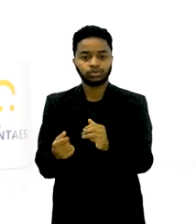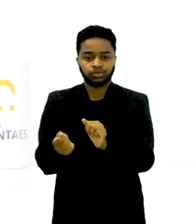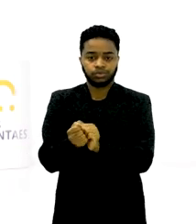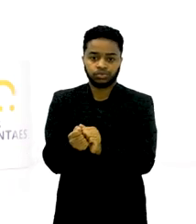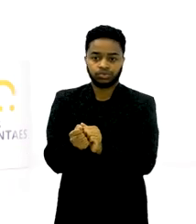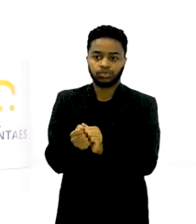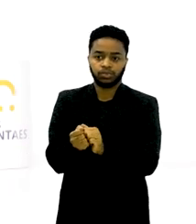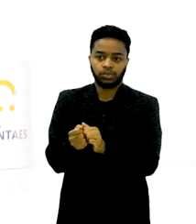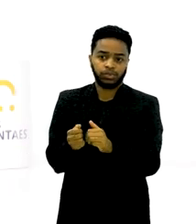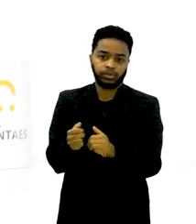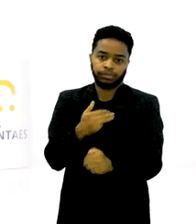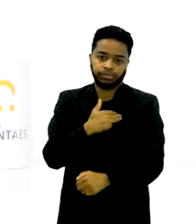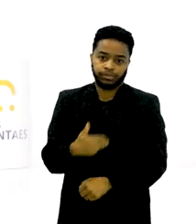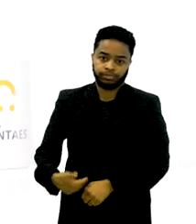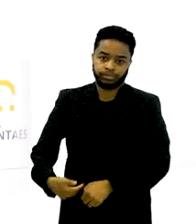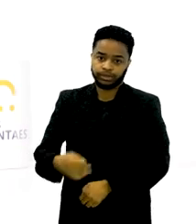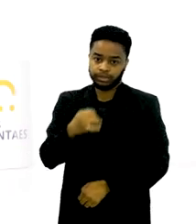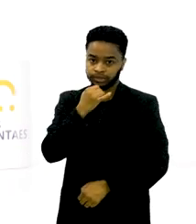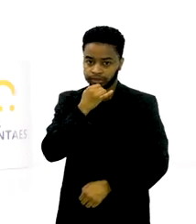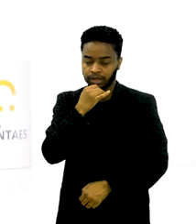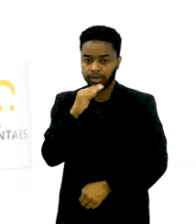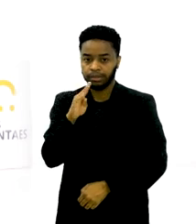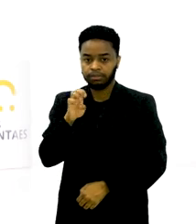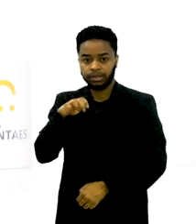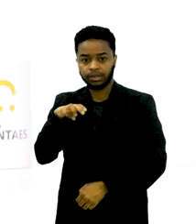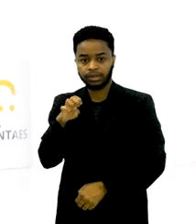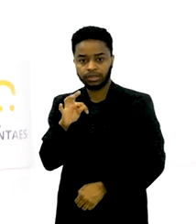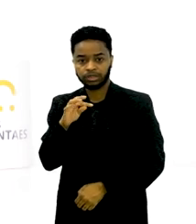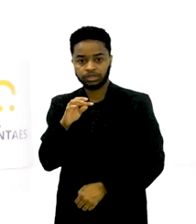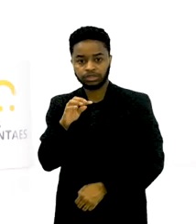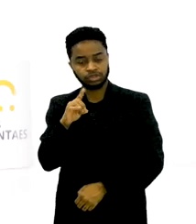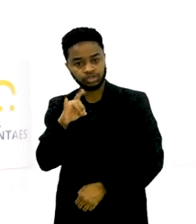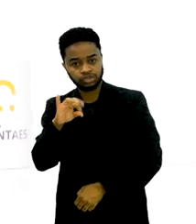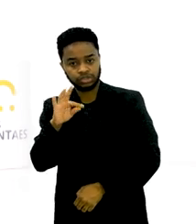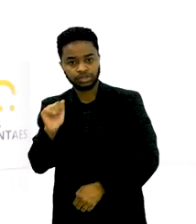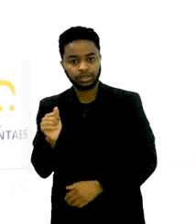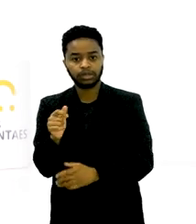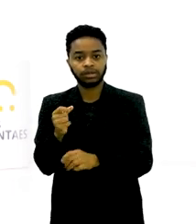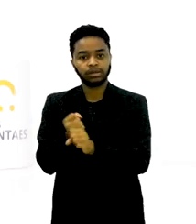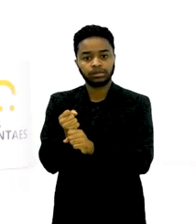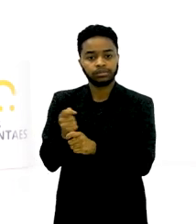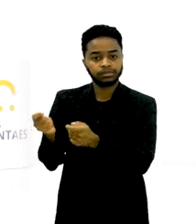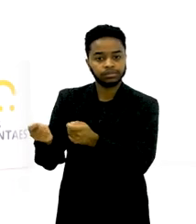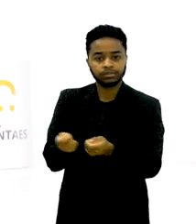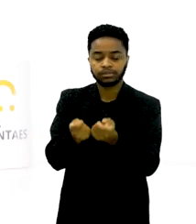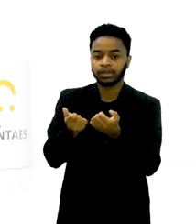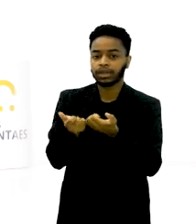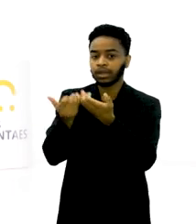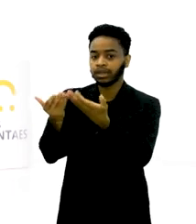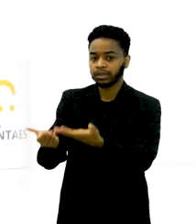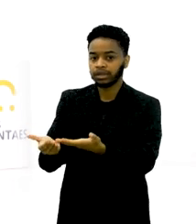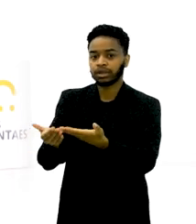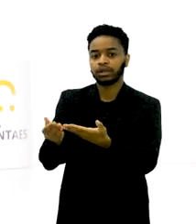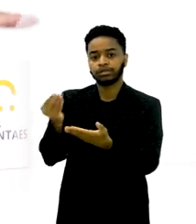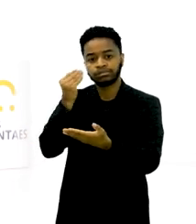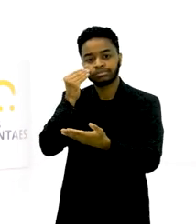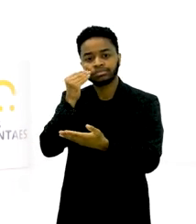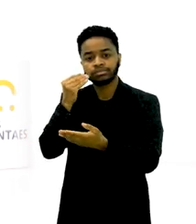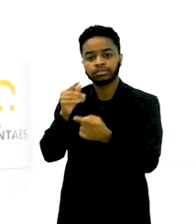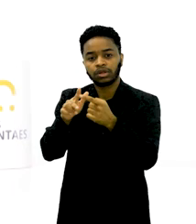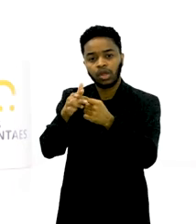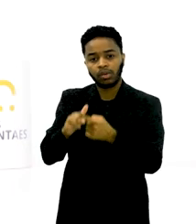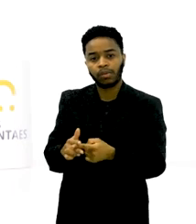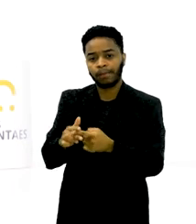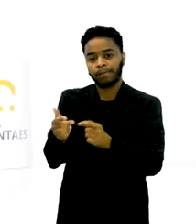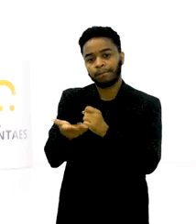da da Silva que todo ano eh destina uma Emenda para poder fazer a manutenção básica porque você